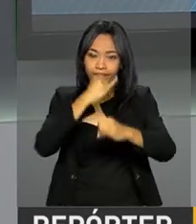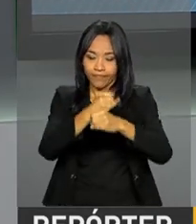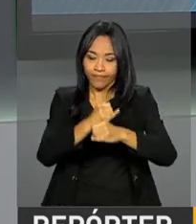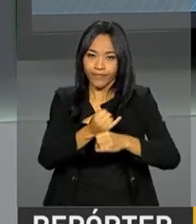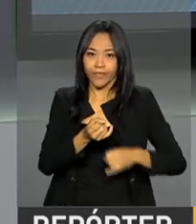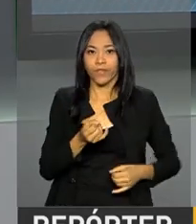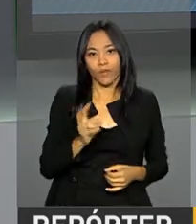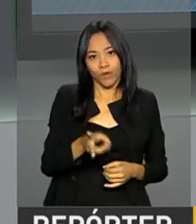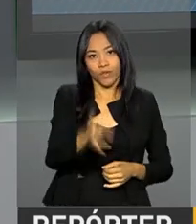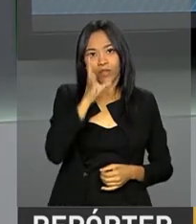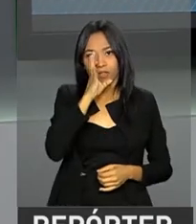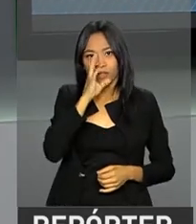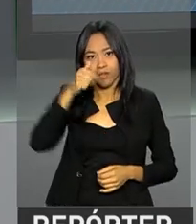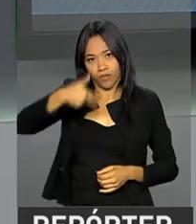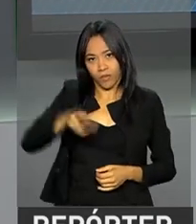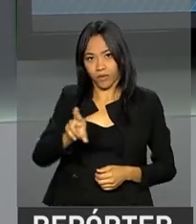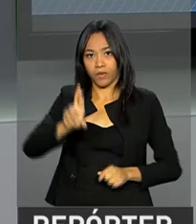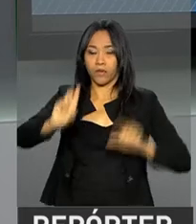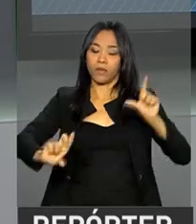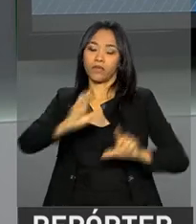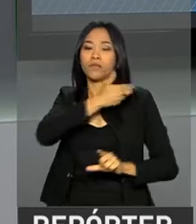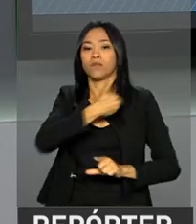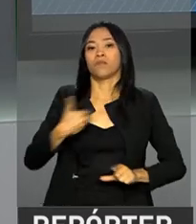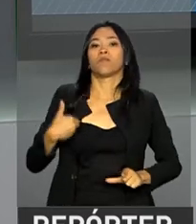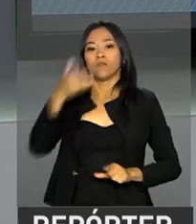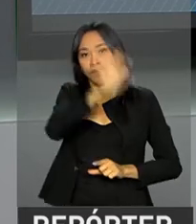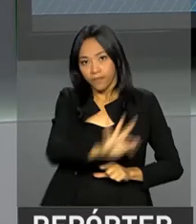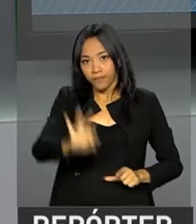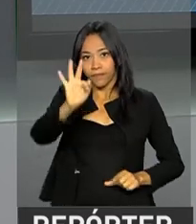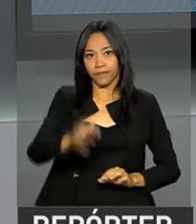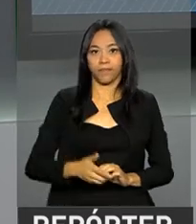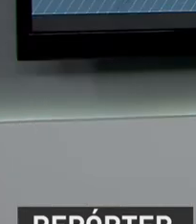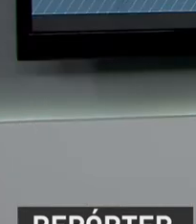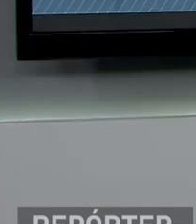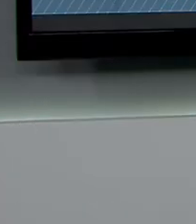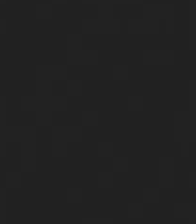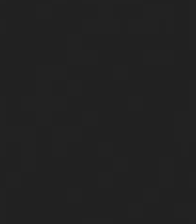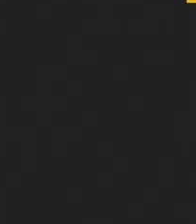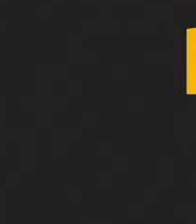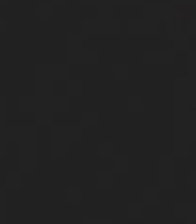internet continue com a gente aqui na nbr a tv do governo federal